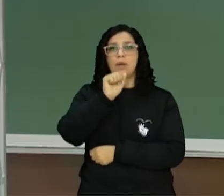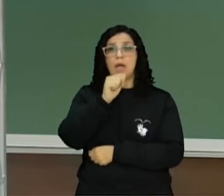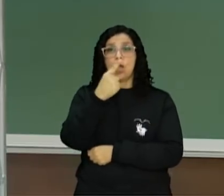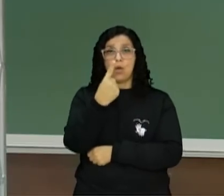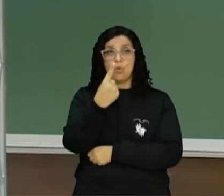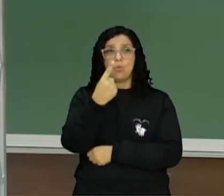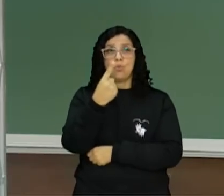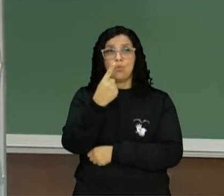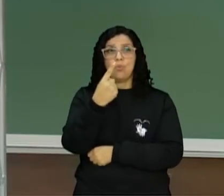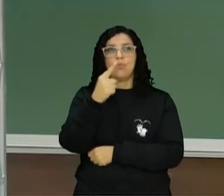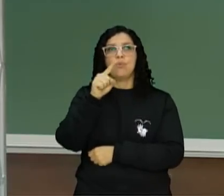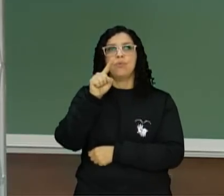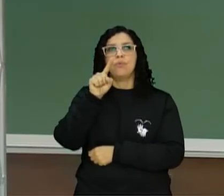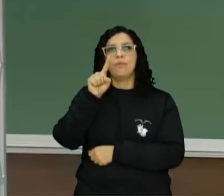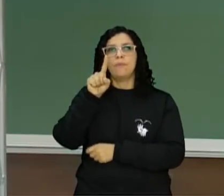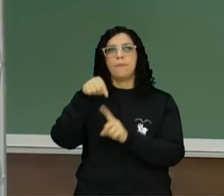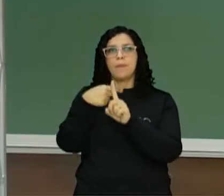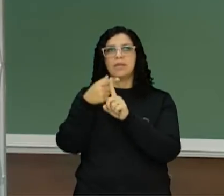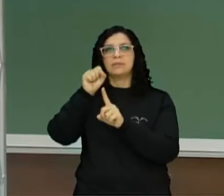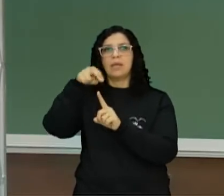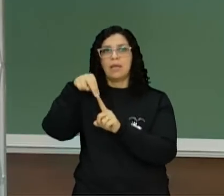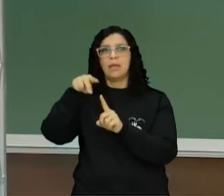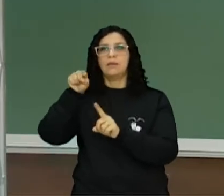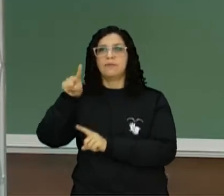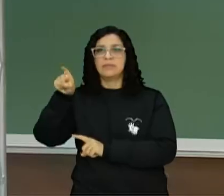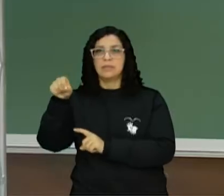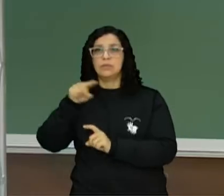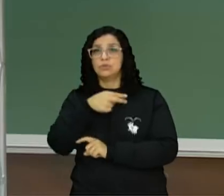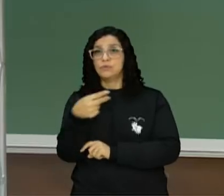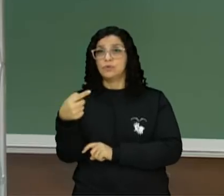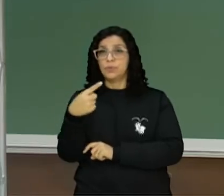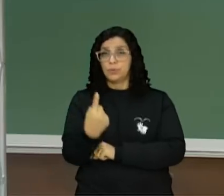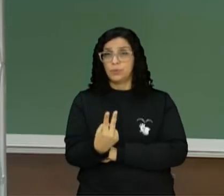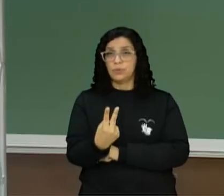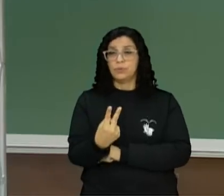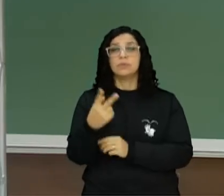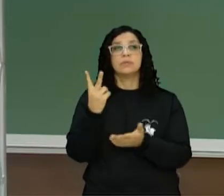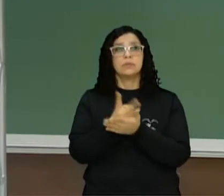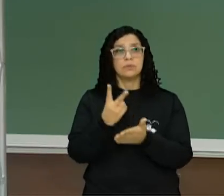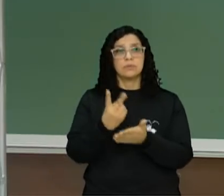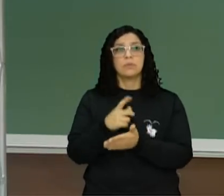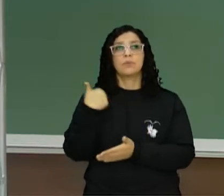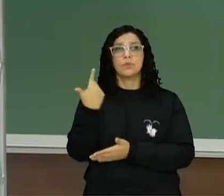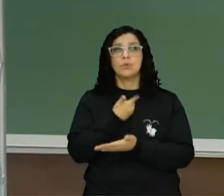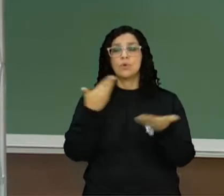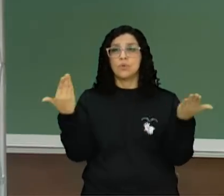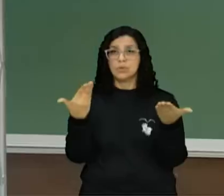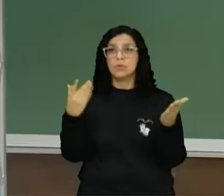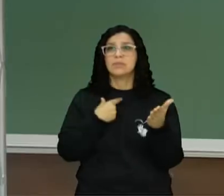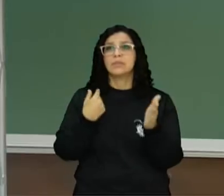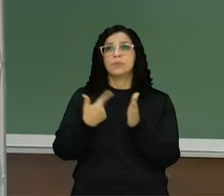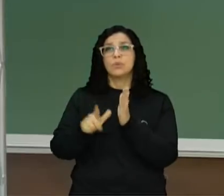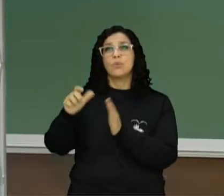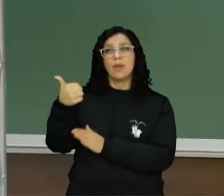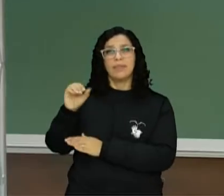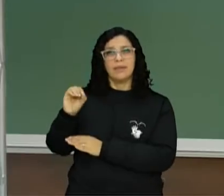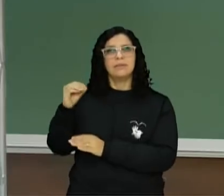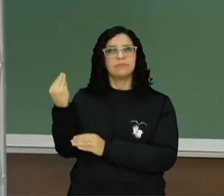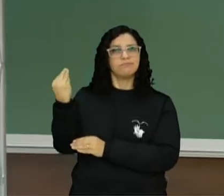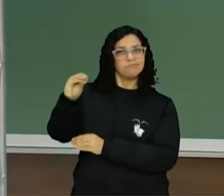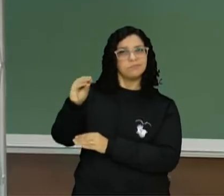termo, 50,25. O enésimo termo é o 10º termo, nesse caso, tá? Que é o último dessa